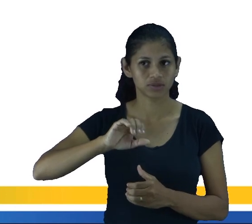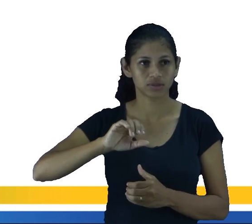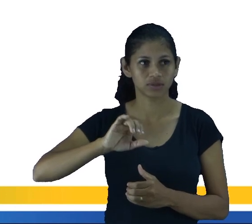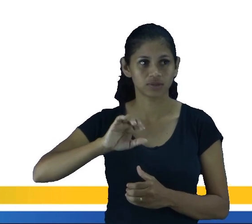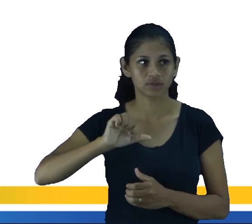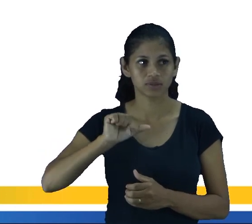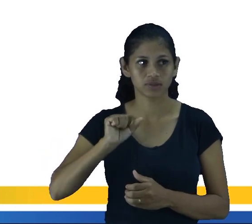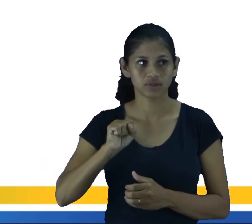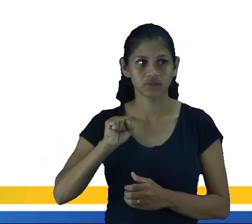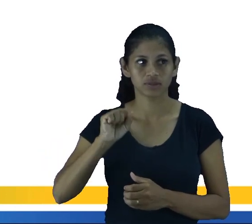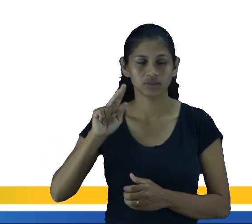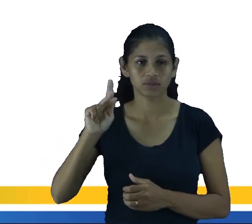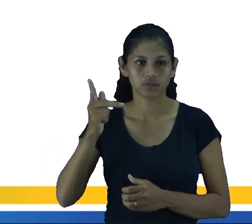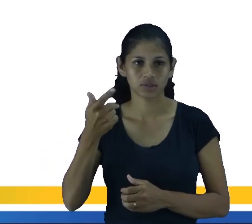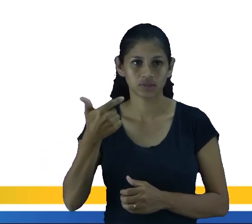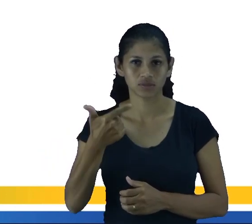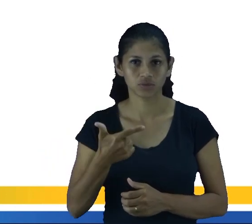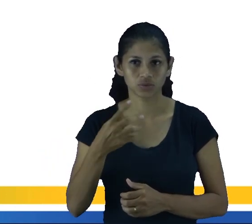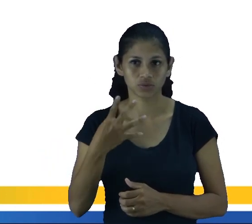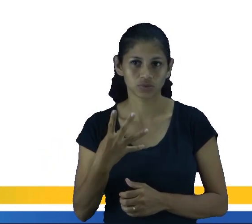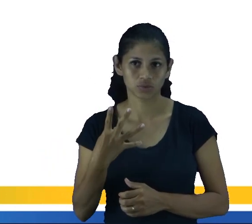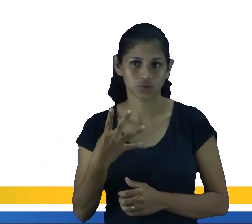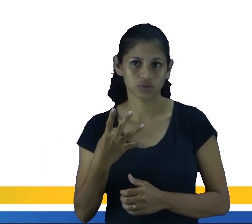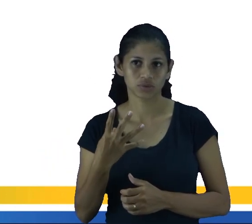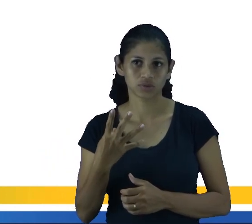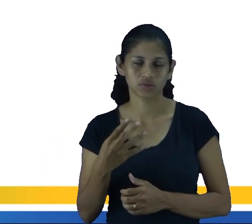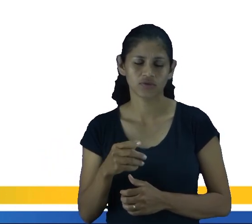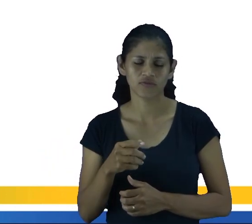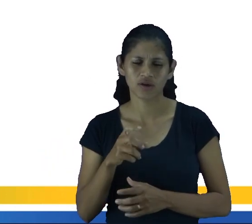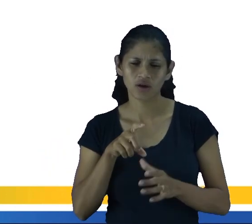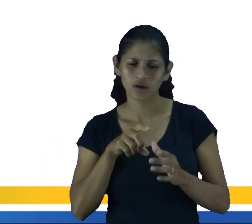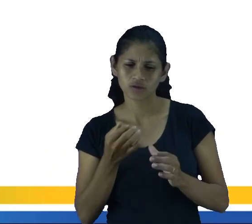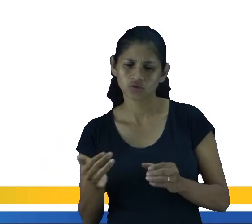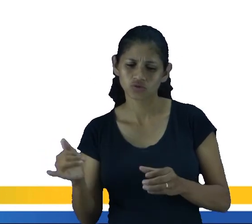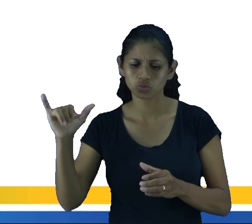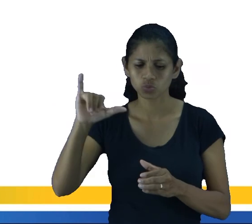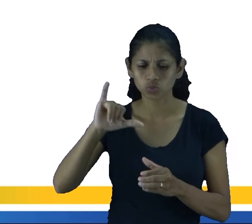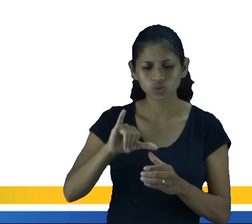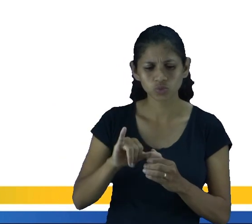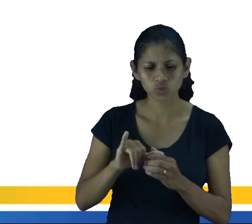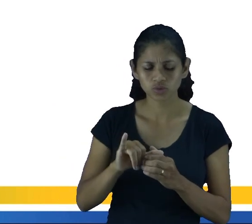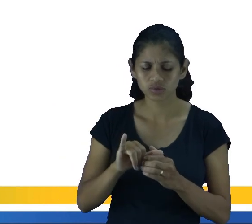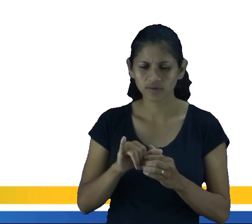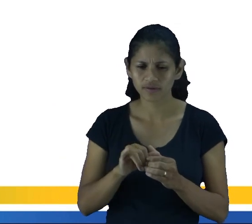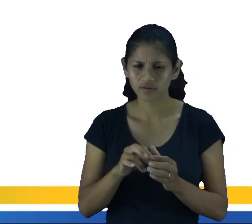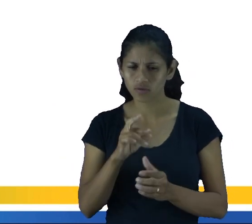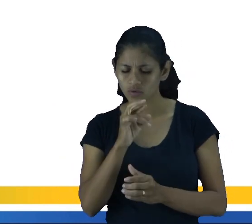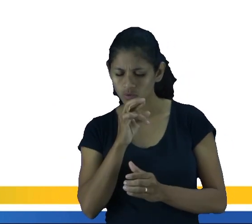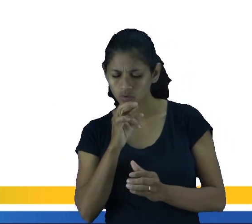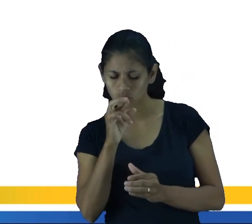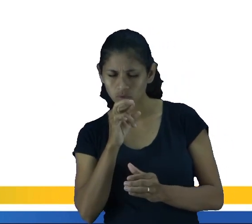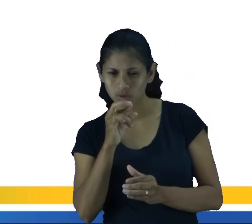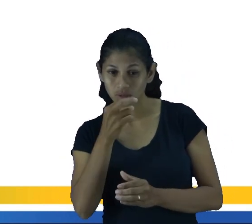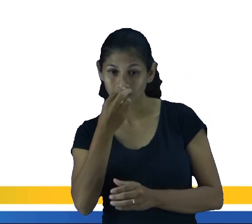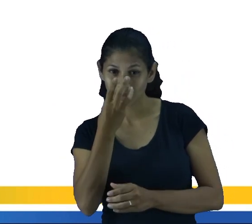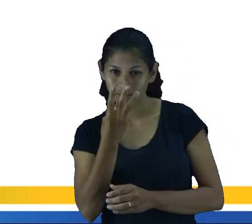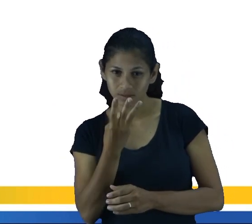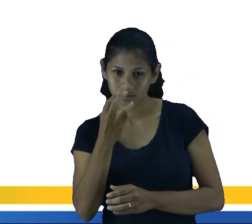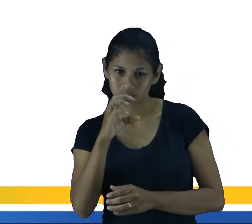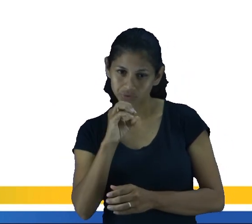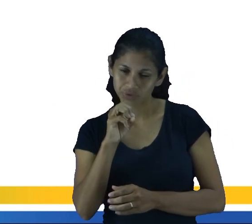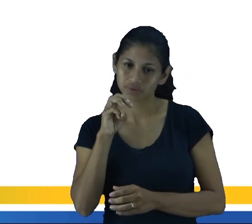H2SO4 sobre o filtrado e vai observar por 30 minutos. Então, a gente vai ver o quê? Se a presença dos